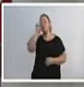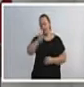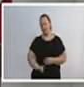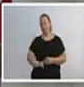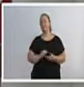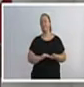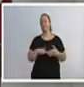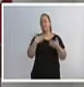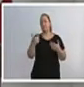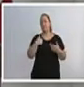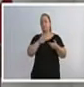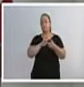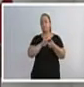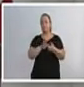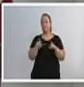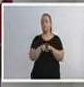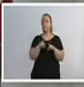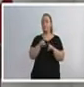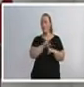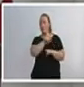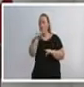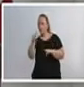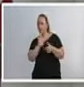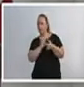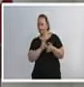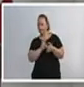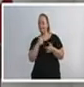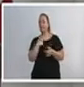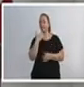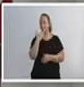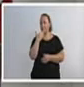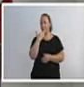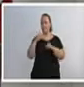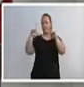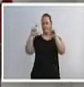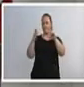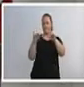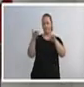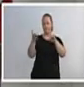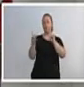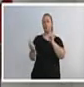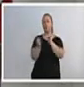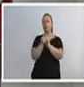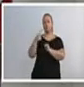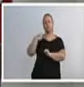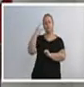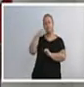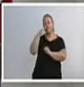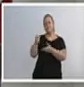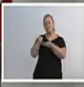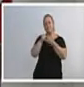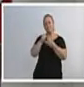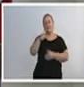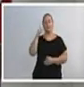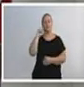essa indicação, e uma outra indicação que eu fiz, numa das fotos que eu mostrei, recebendo um outro co-vereador nosso, que é na questão dos